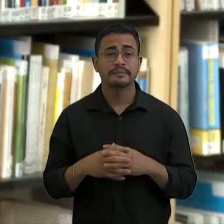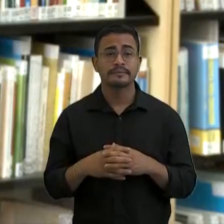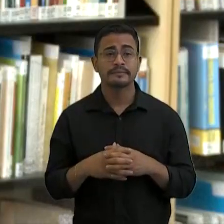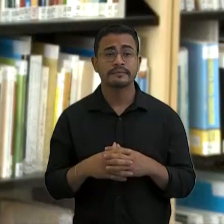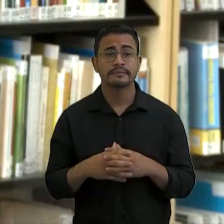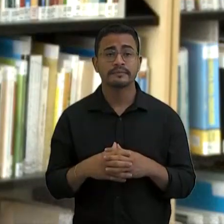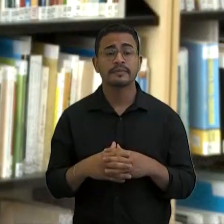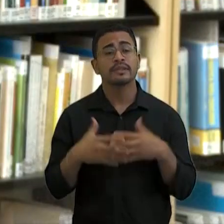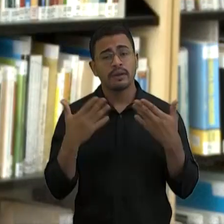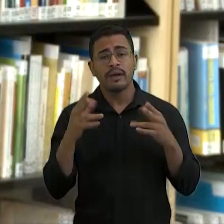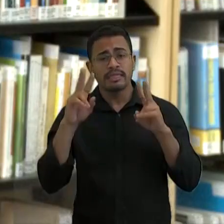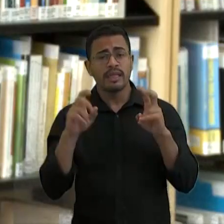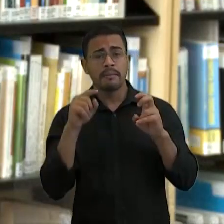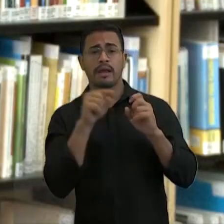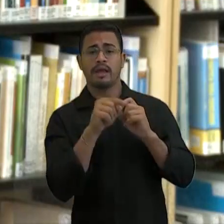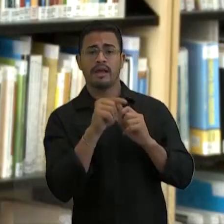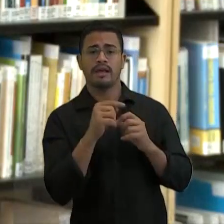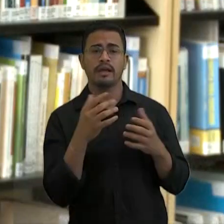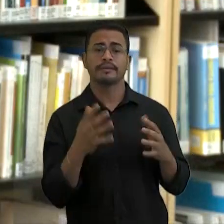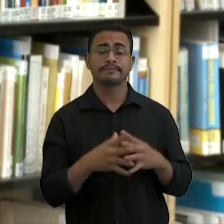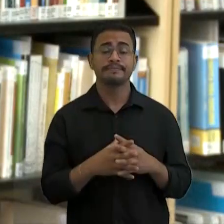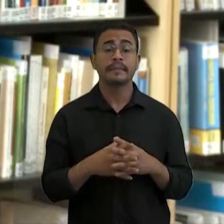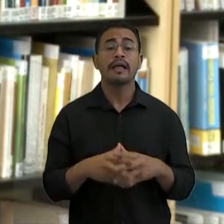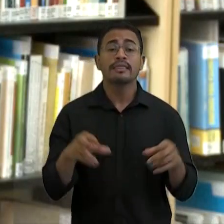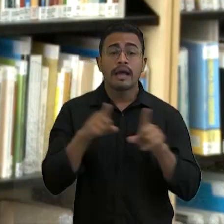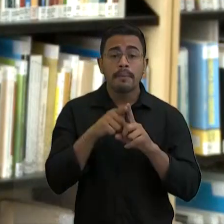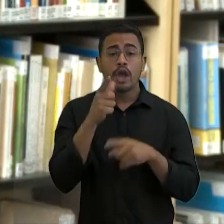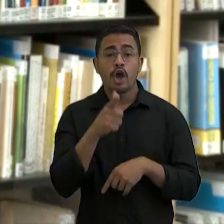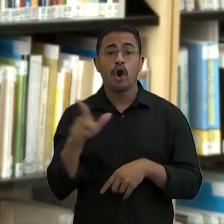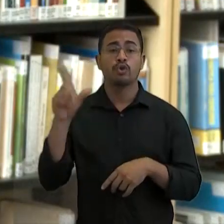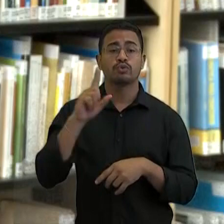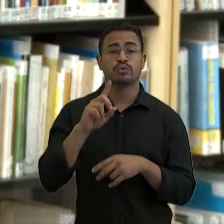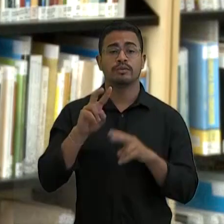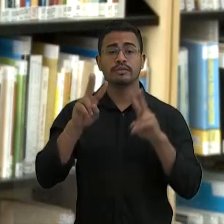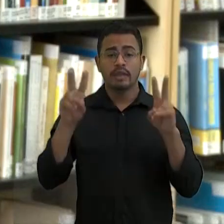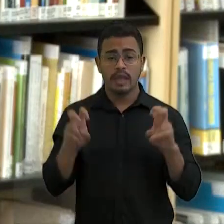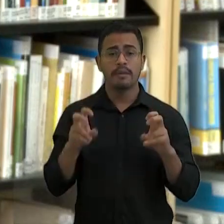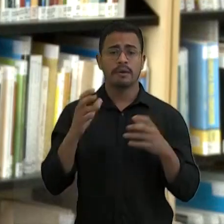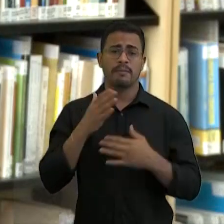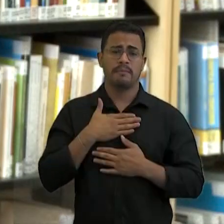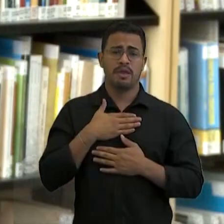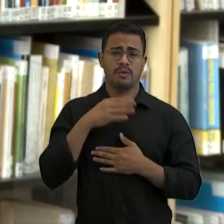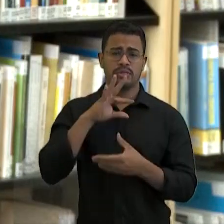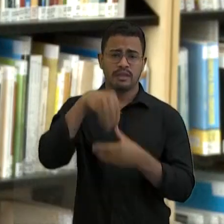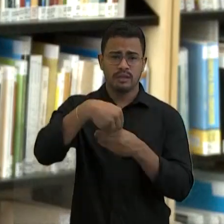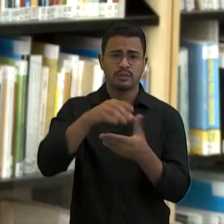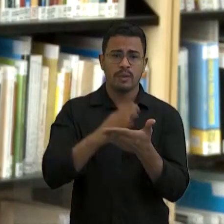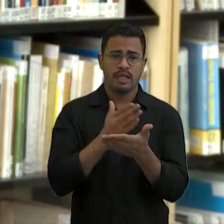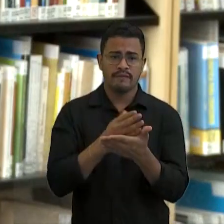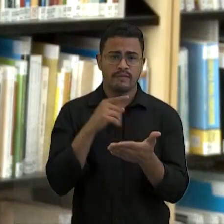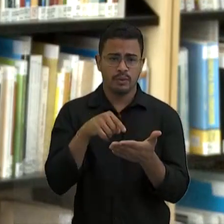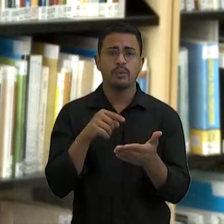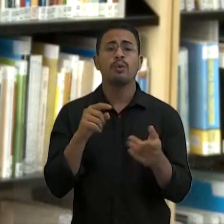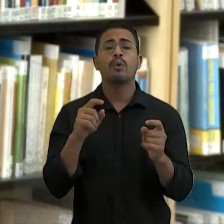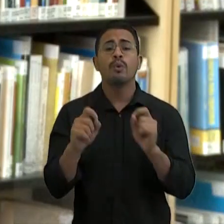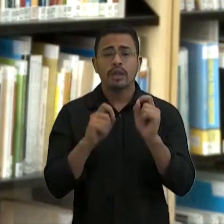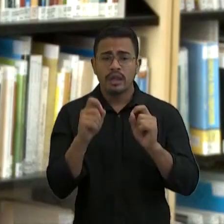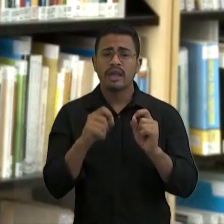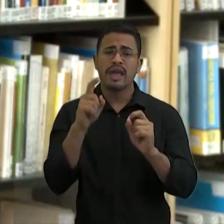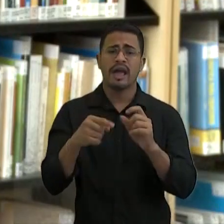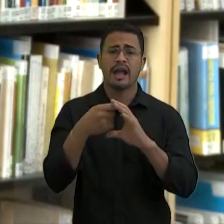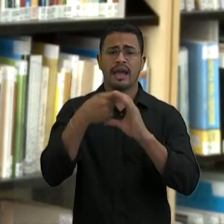sobre ela. Outro tema que é da minha obra toda é o aspecto